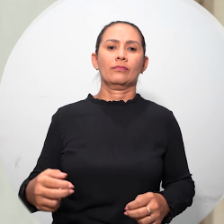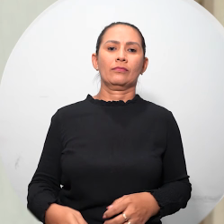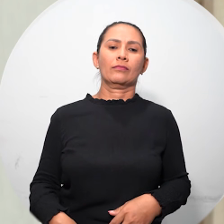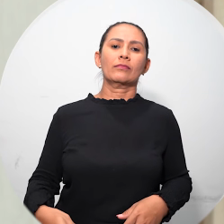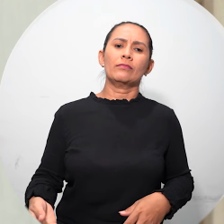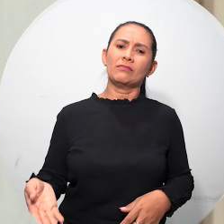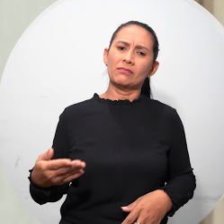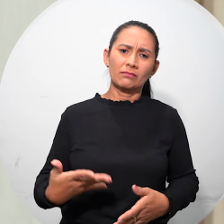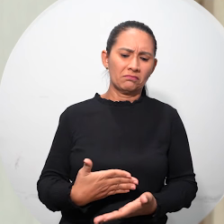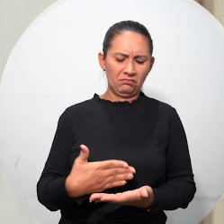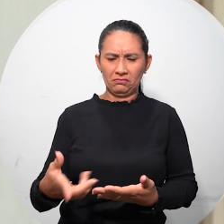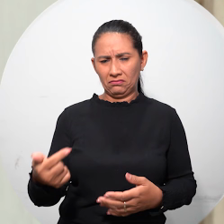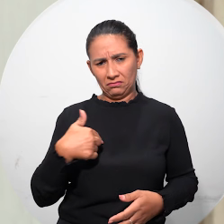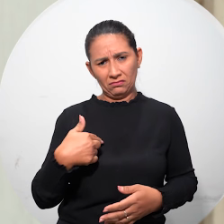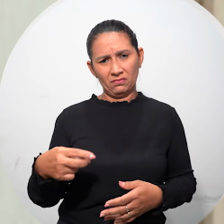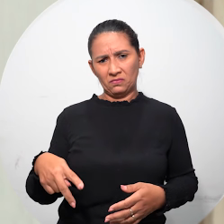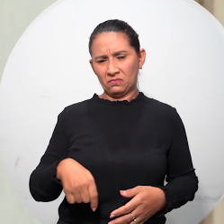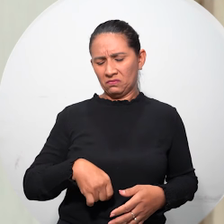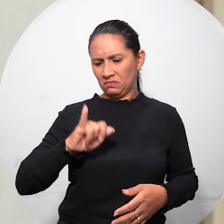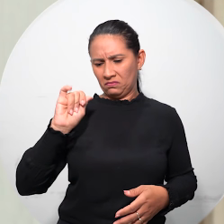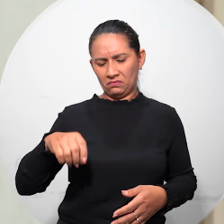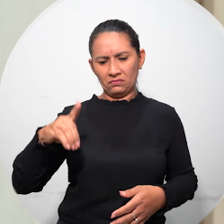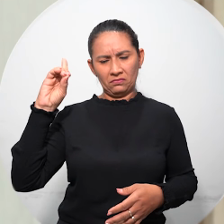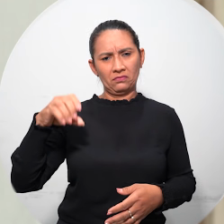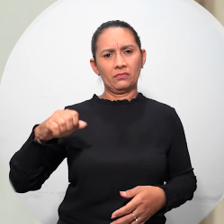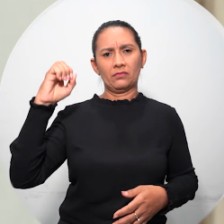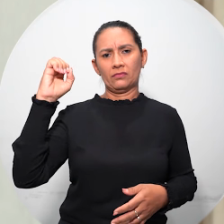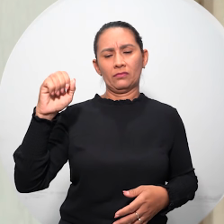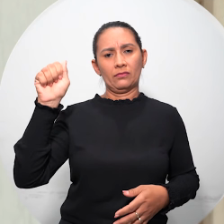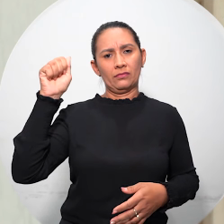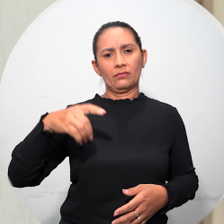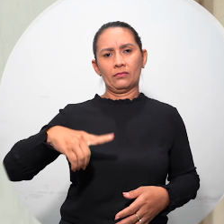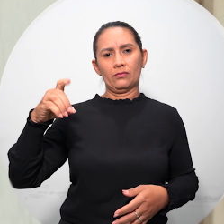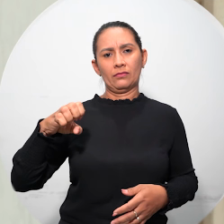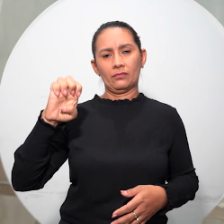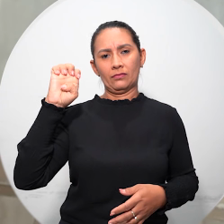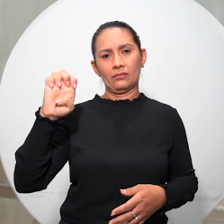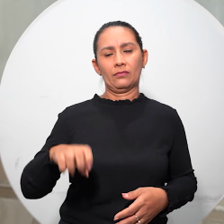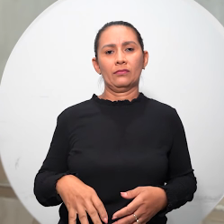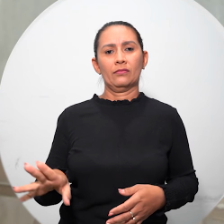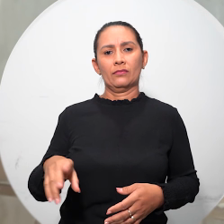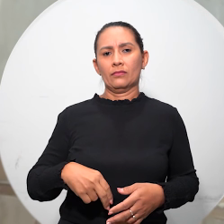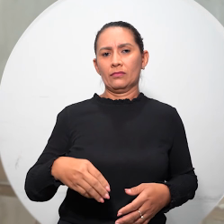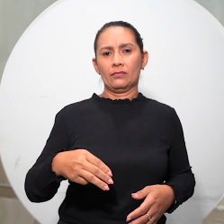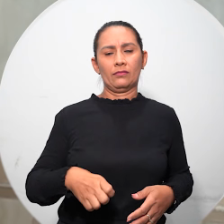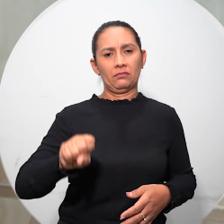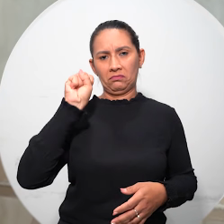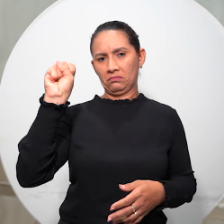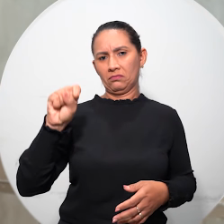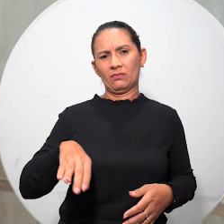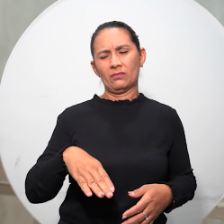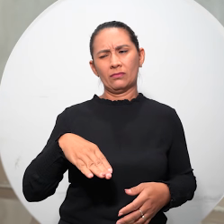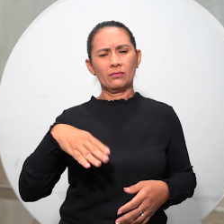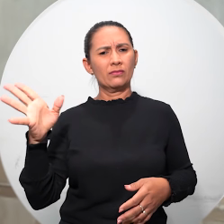de 8 a 10 anos, comecei a ter contato com Zé Pacamon. Eu lembro da época